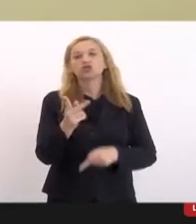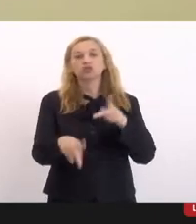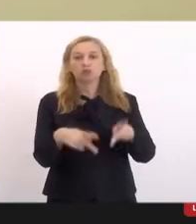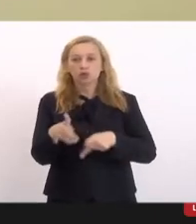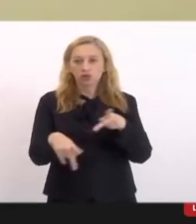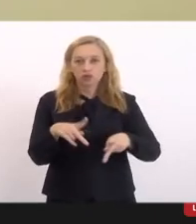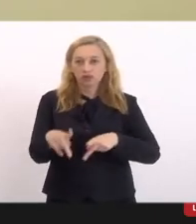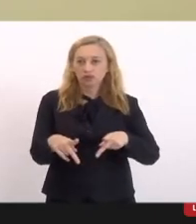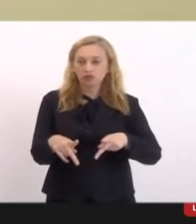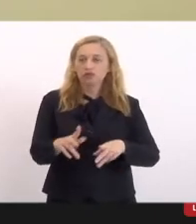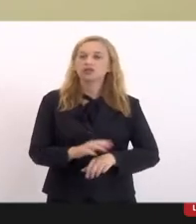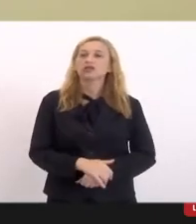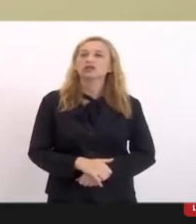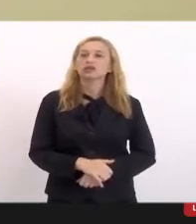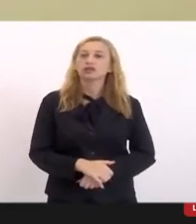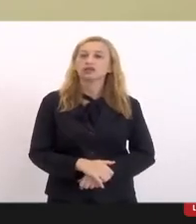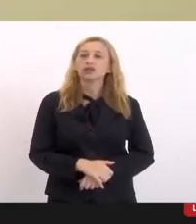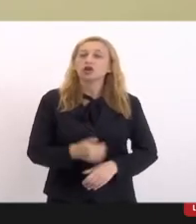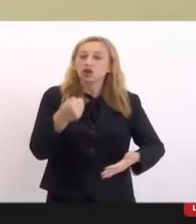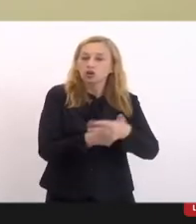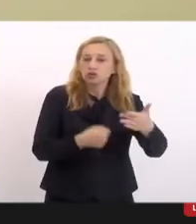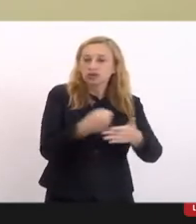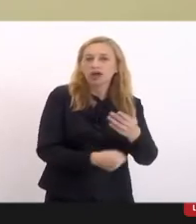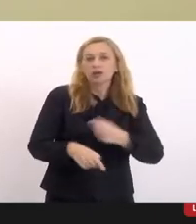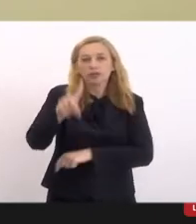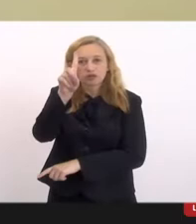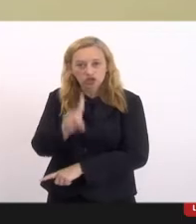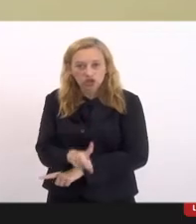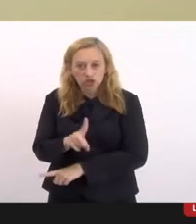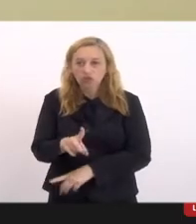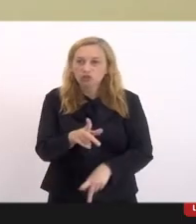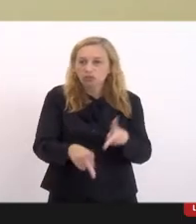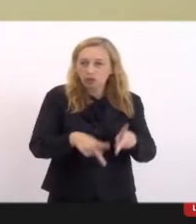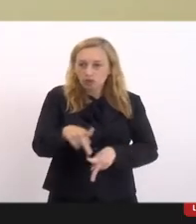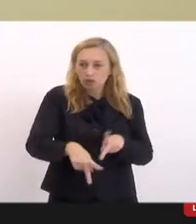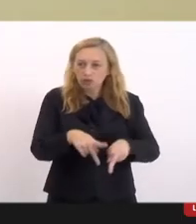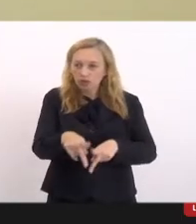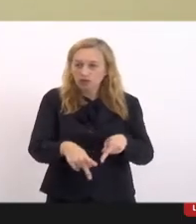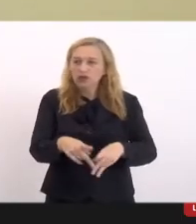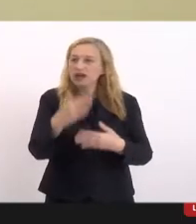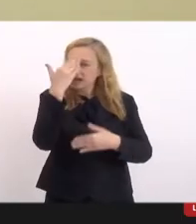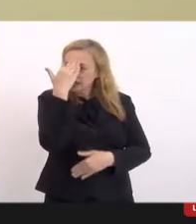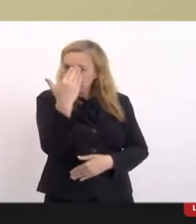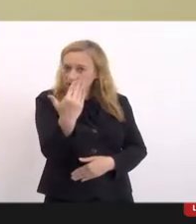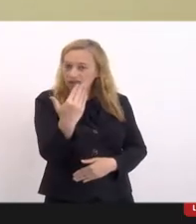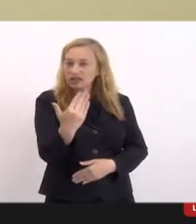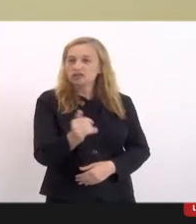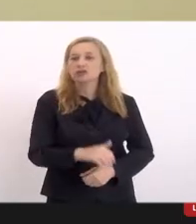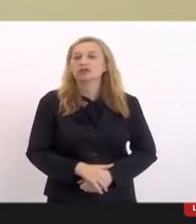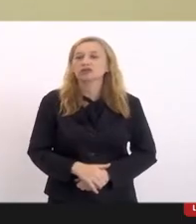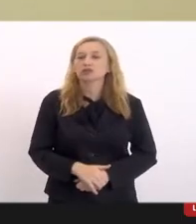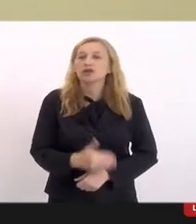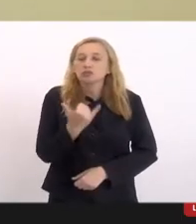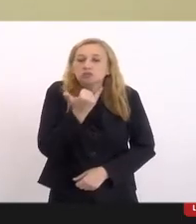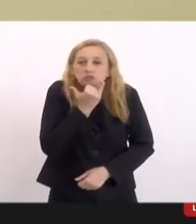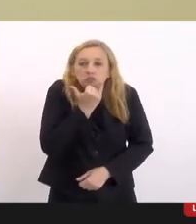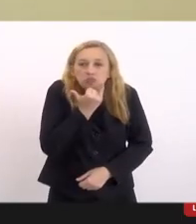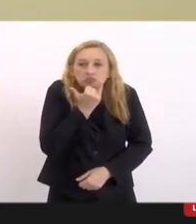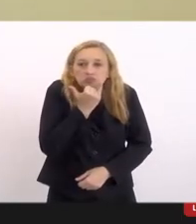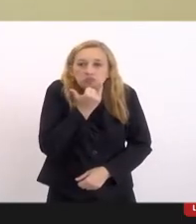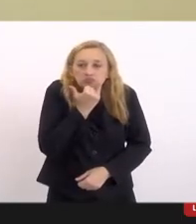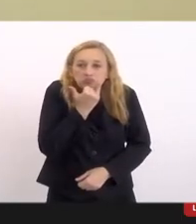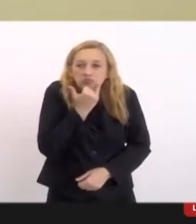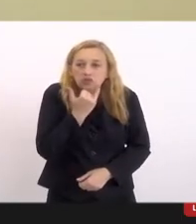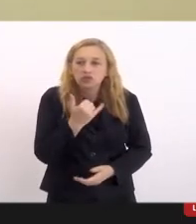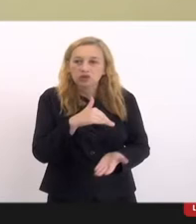população e lutar pelos direitos, né, da população. E agradeço aqui, a gente peço desculpas, o nosso secretário,